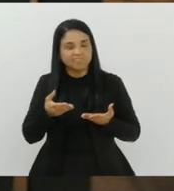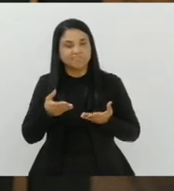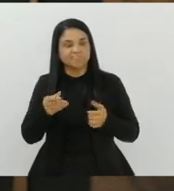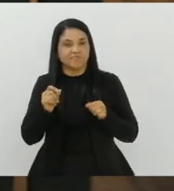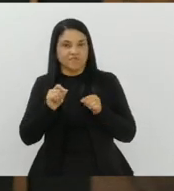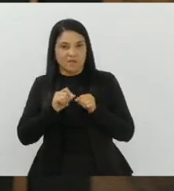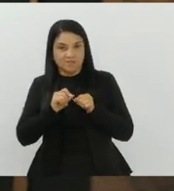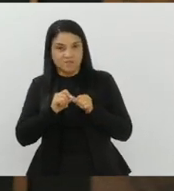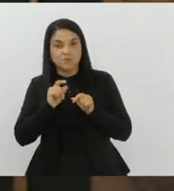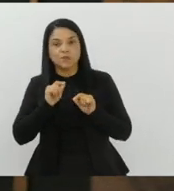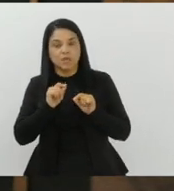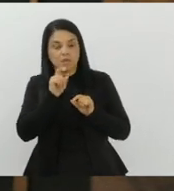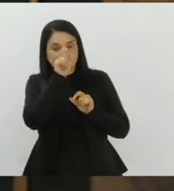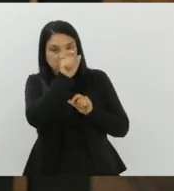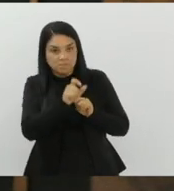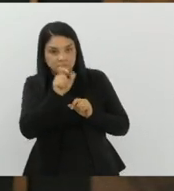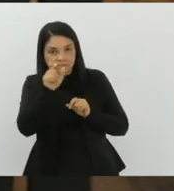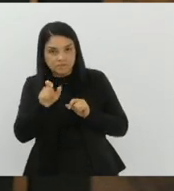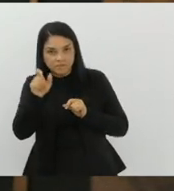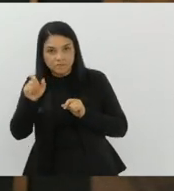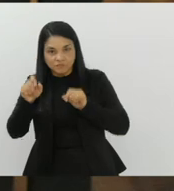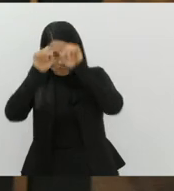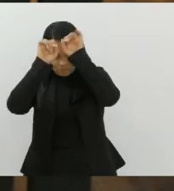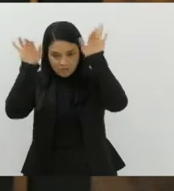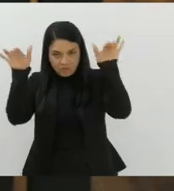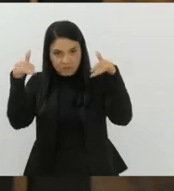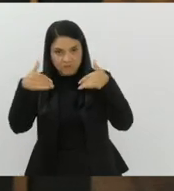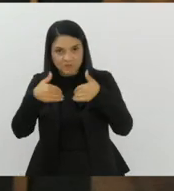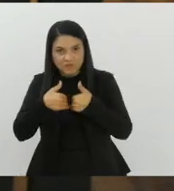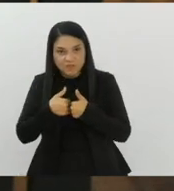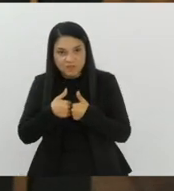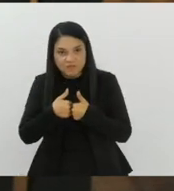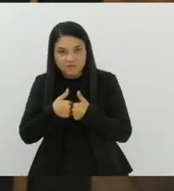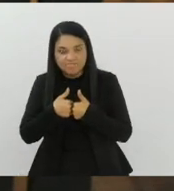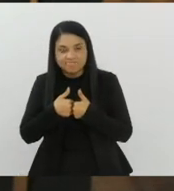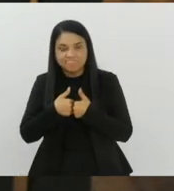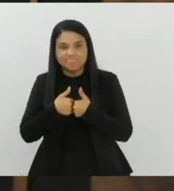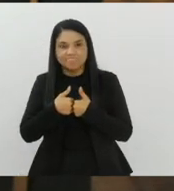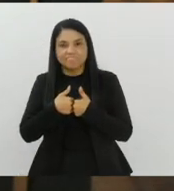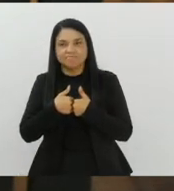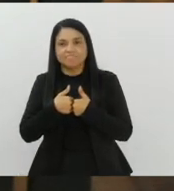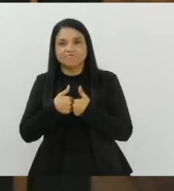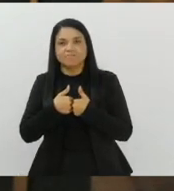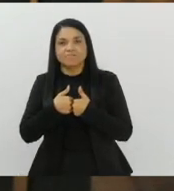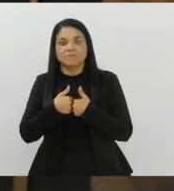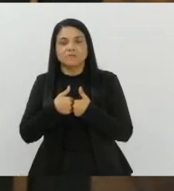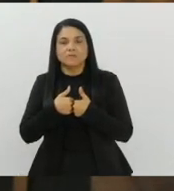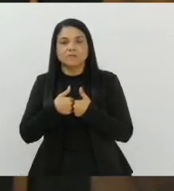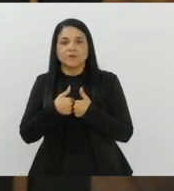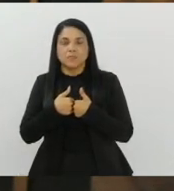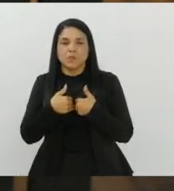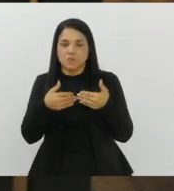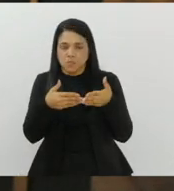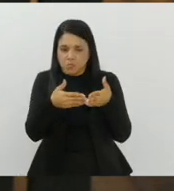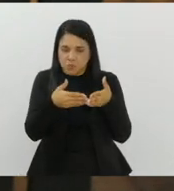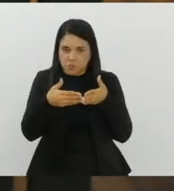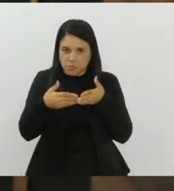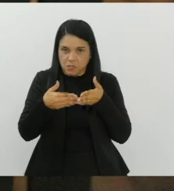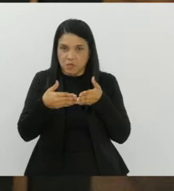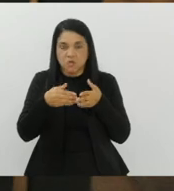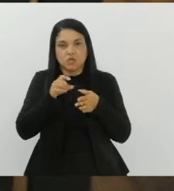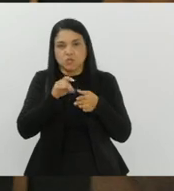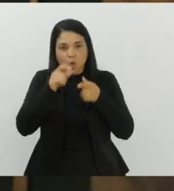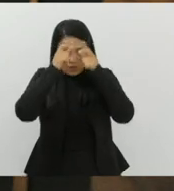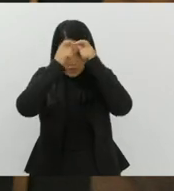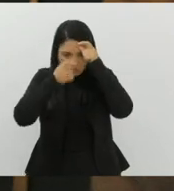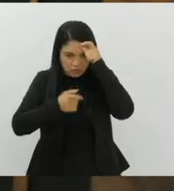pessoas do espectro autista, e eu peço licença para não entrar só na questão do